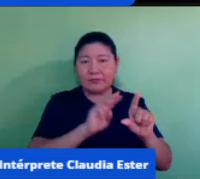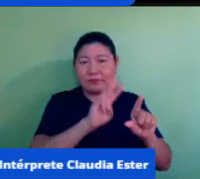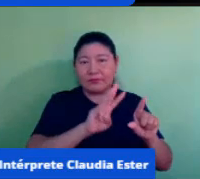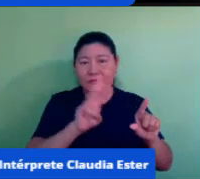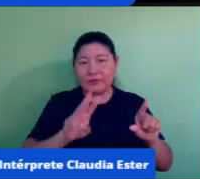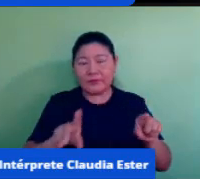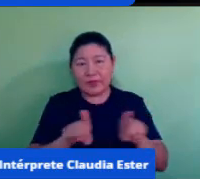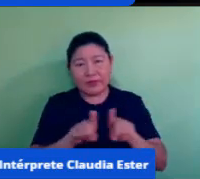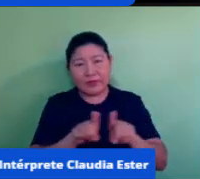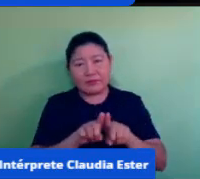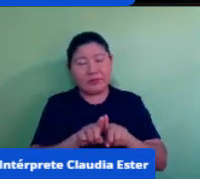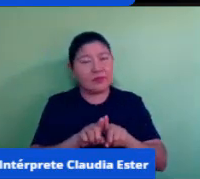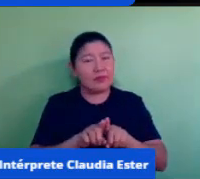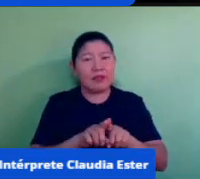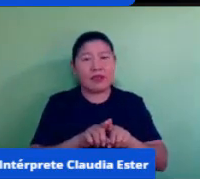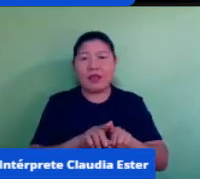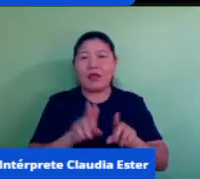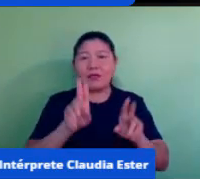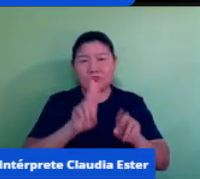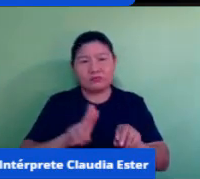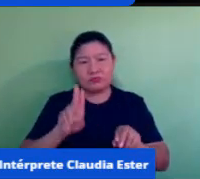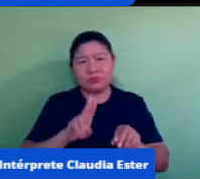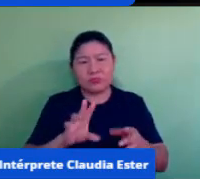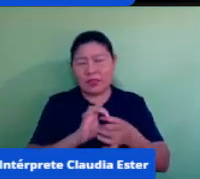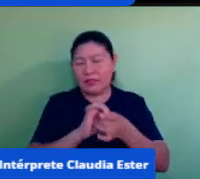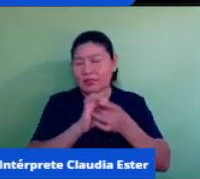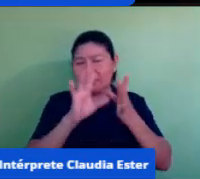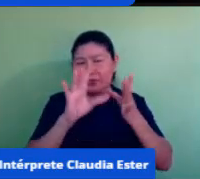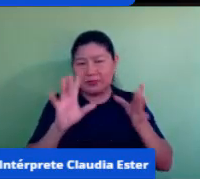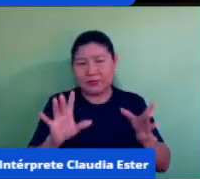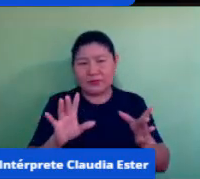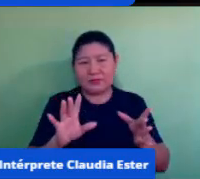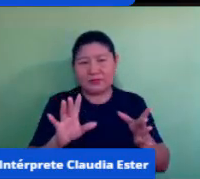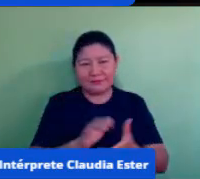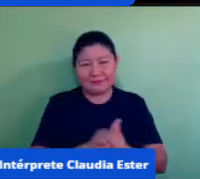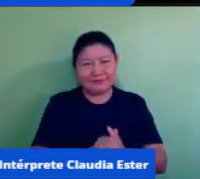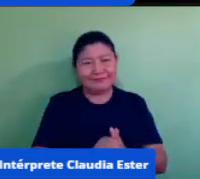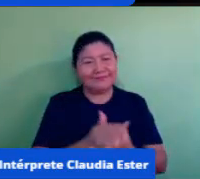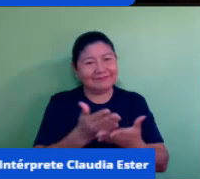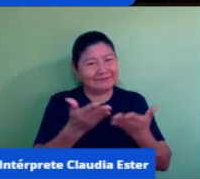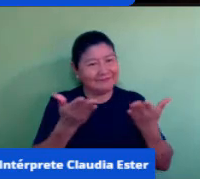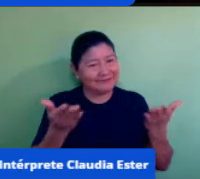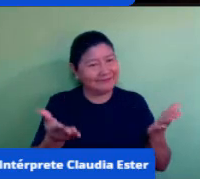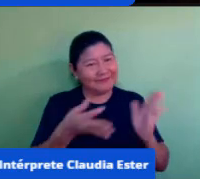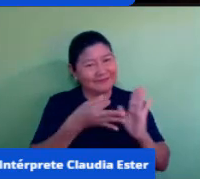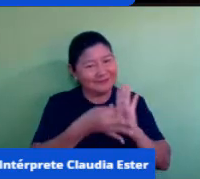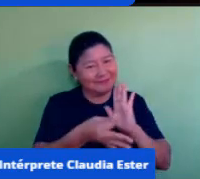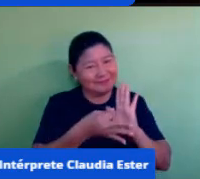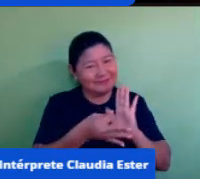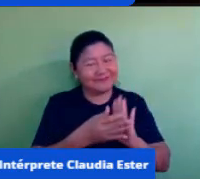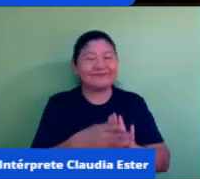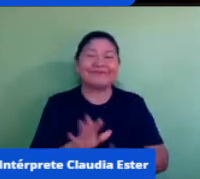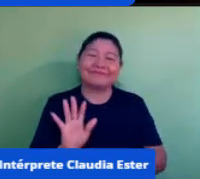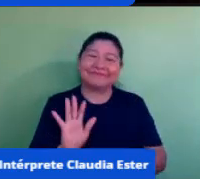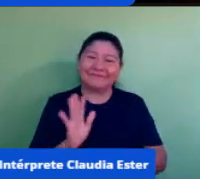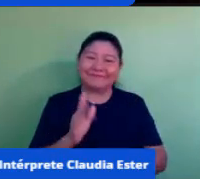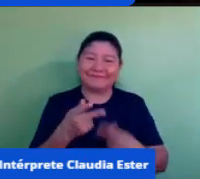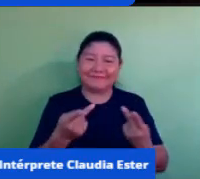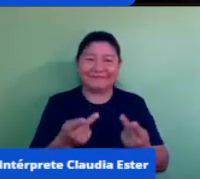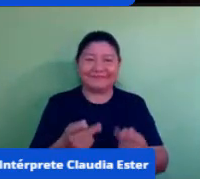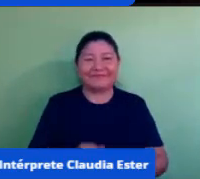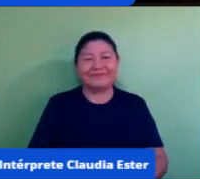quem quiser usar, fiquem à vontade, tá bom? Eu espero que vocês tenham gostado. Tchau, tchau. Até a